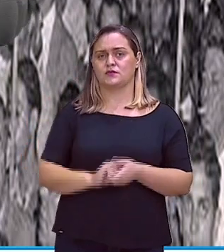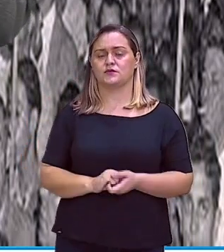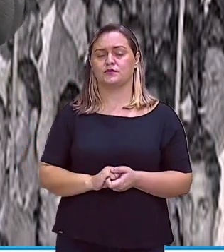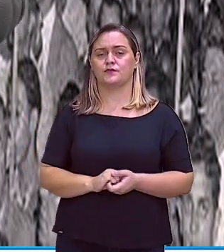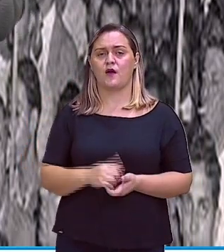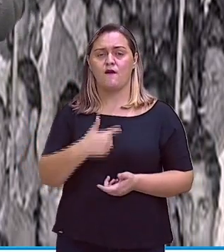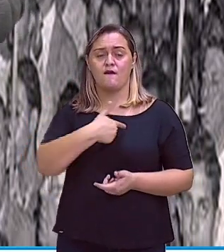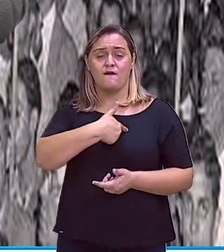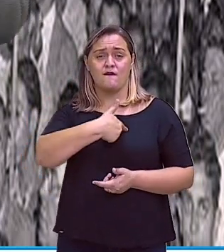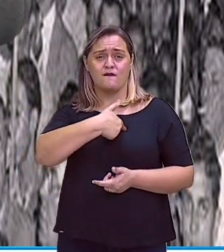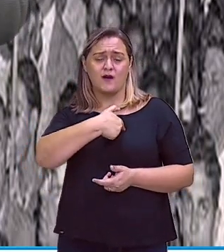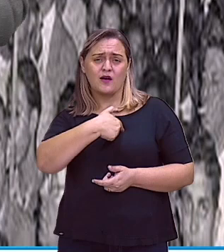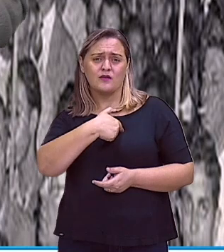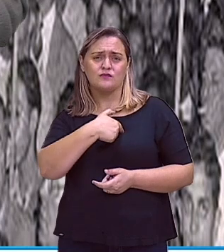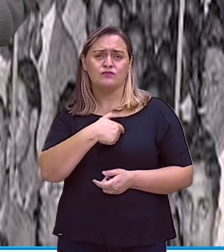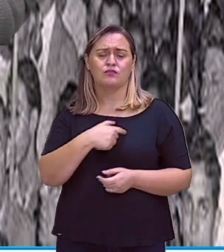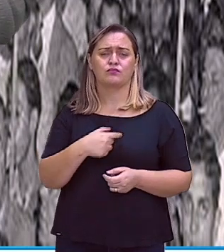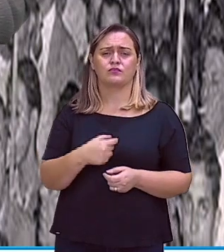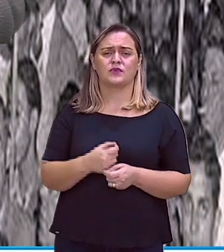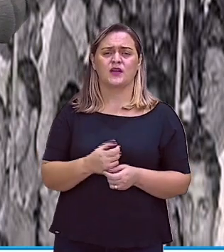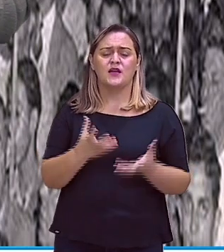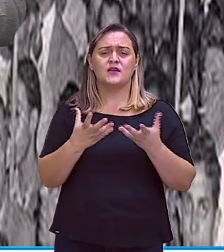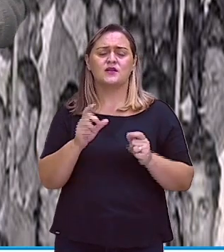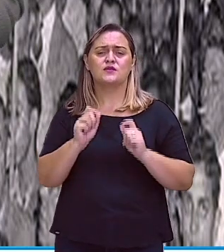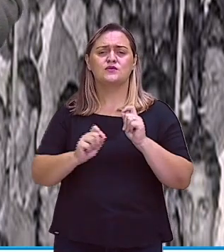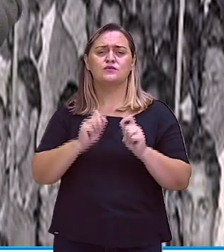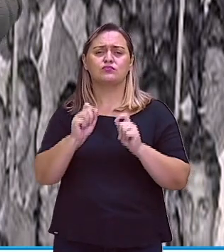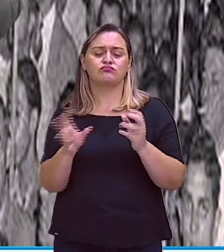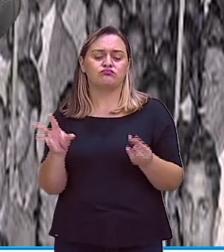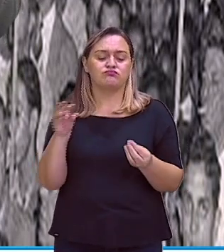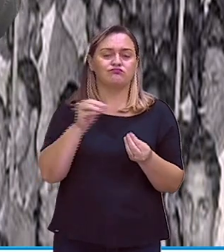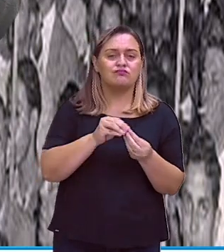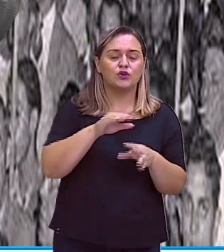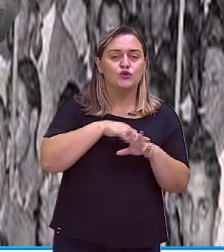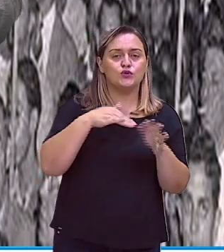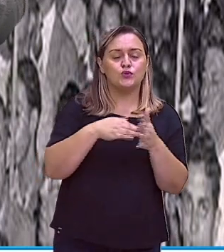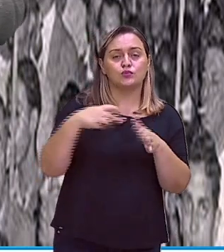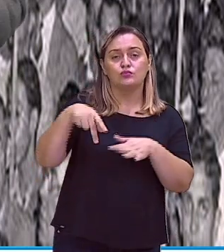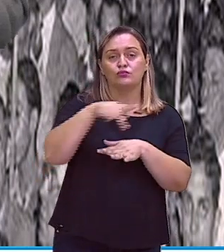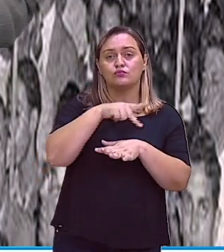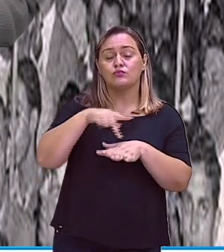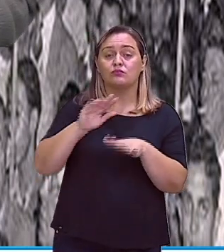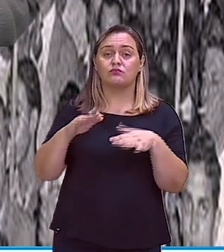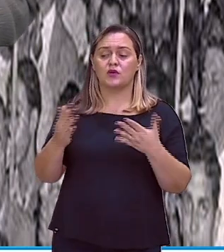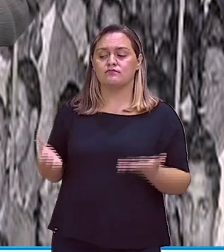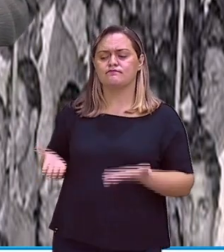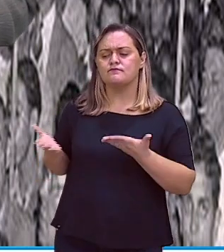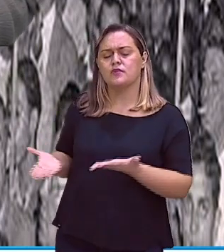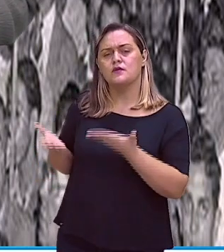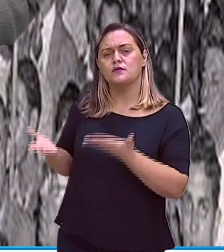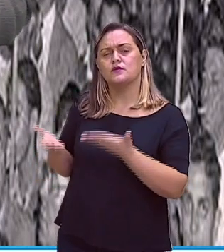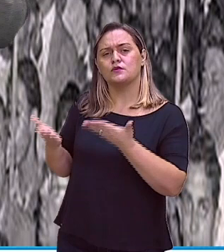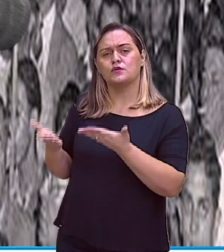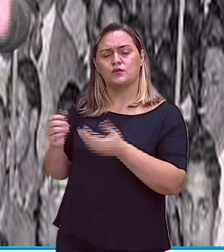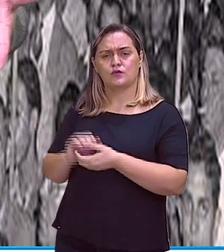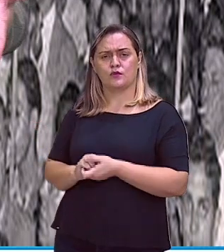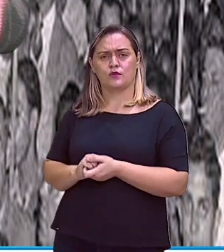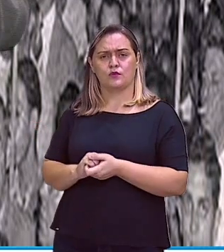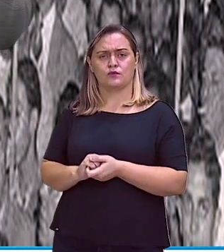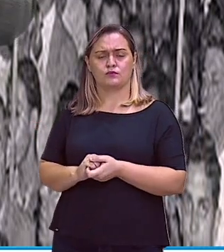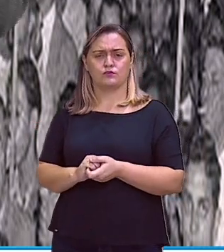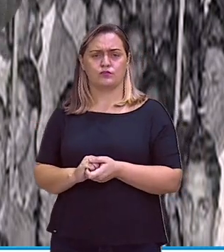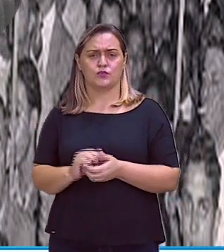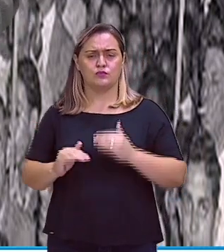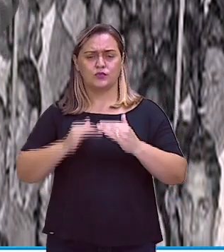integrar economicamente a nação E para isso incentivou o desenvolvimento econômico e